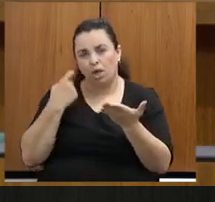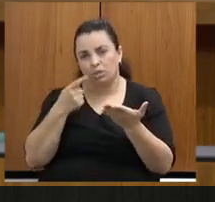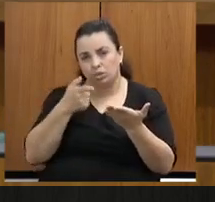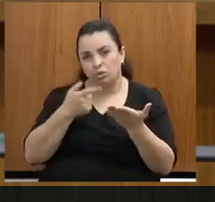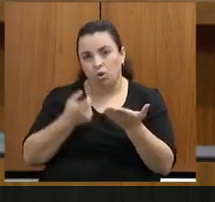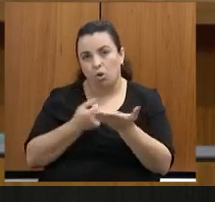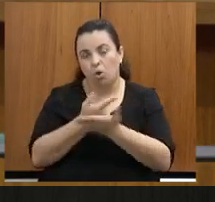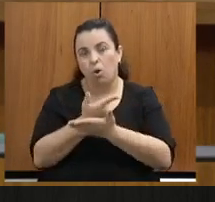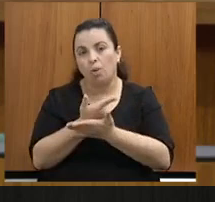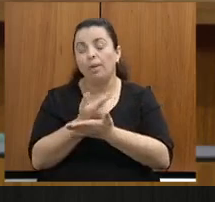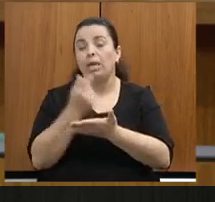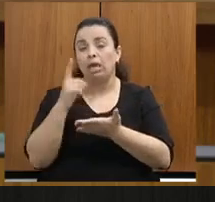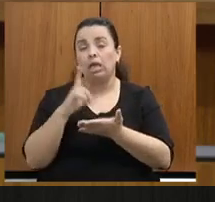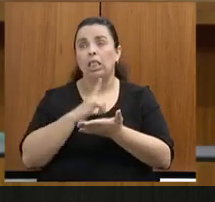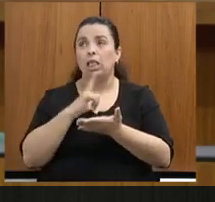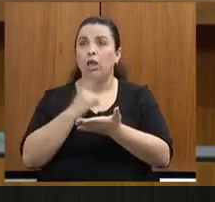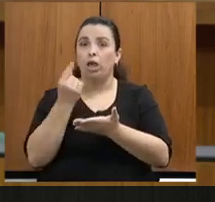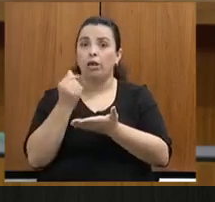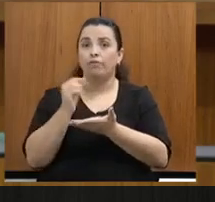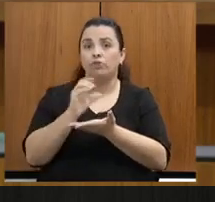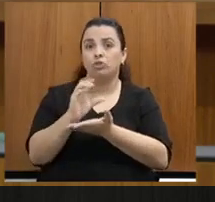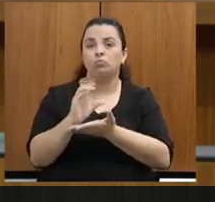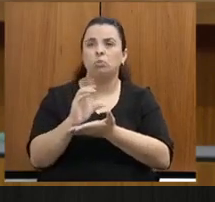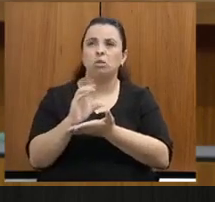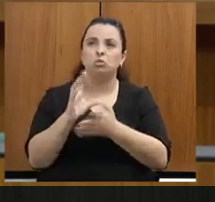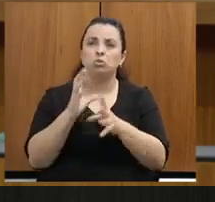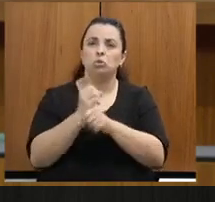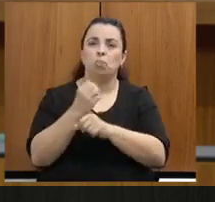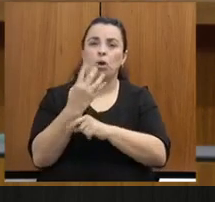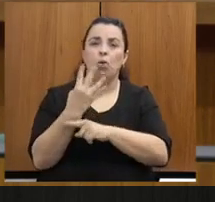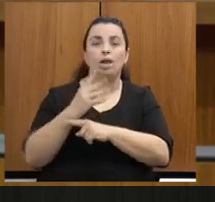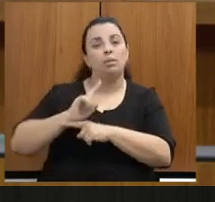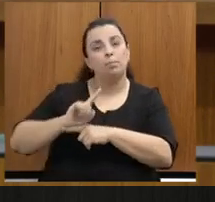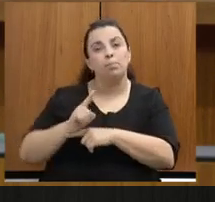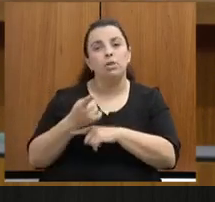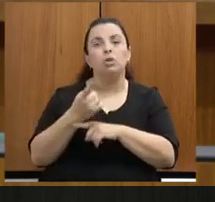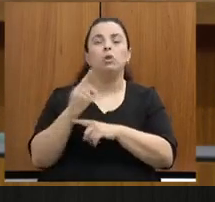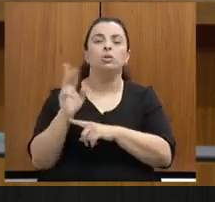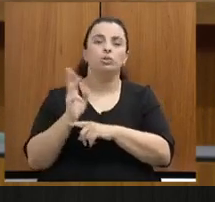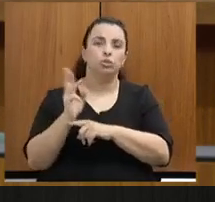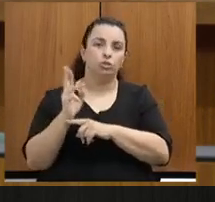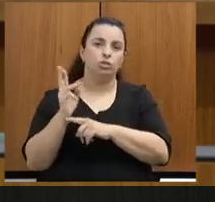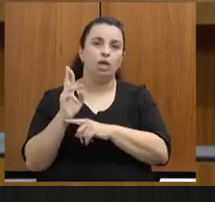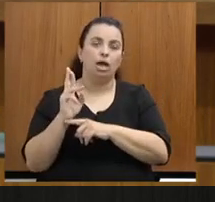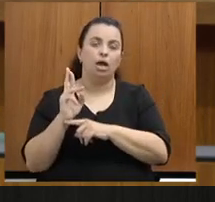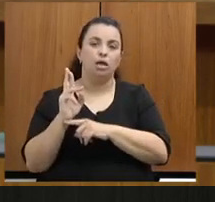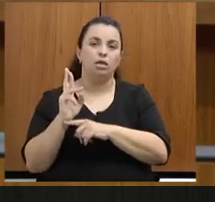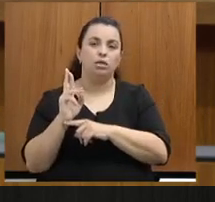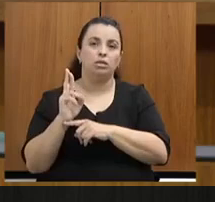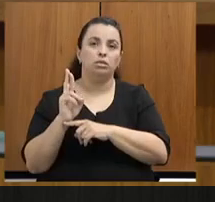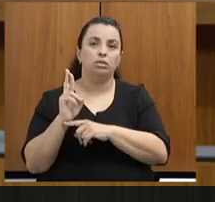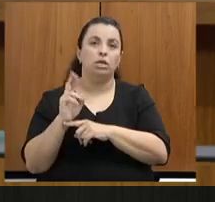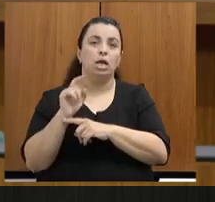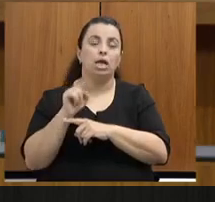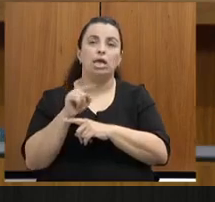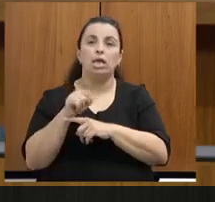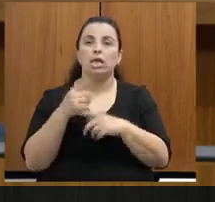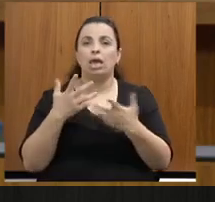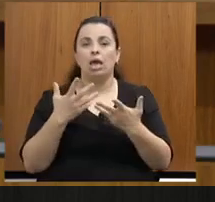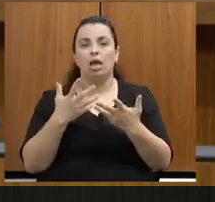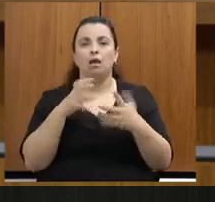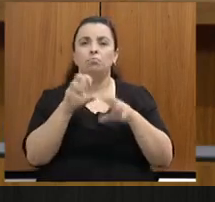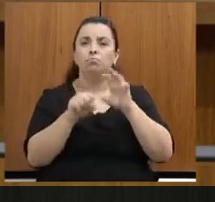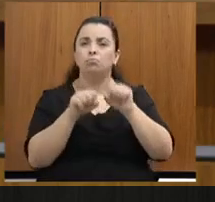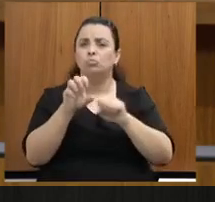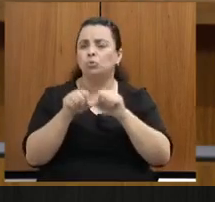e vai implicar e no investimento de praticamente r$ 4000000 que é o a busca de fazer